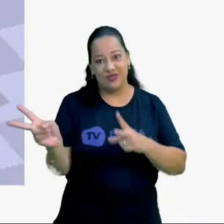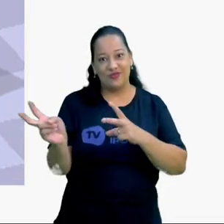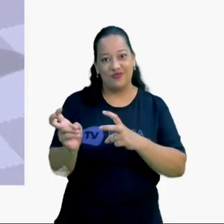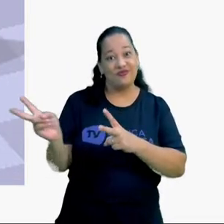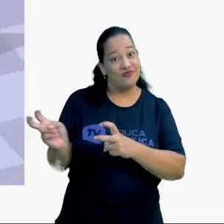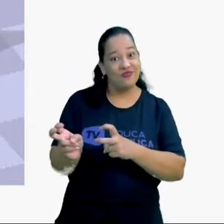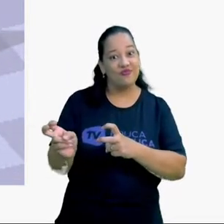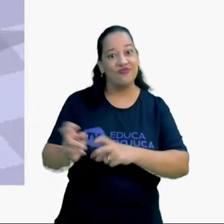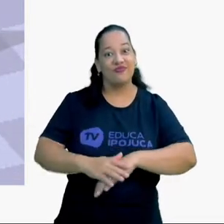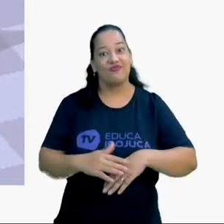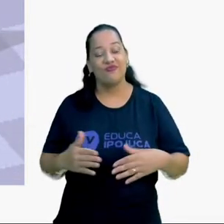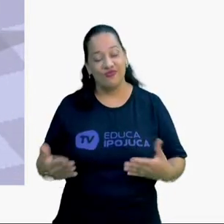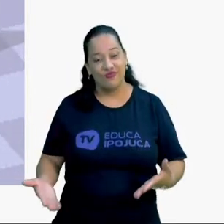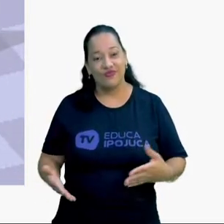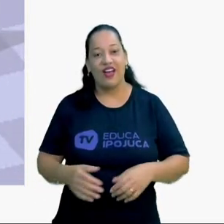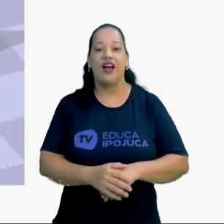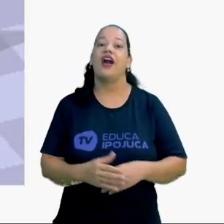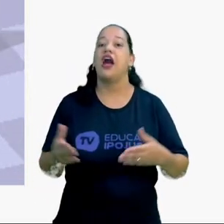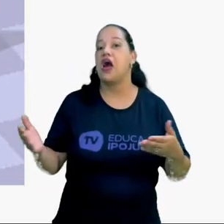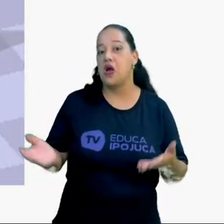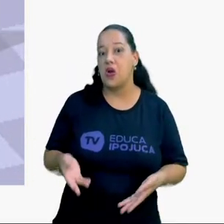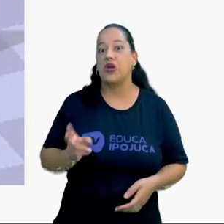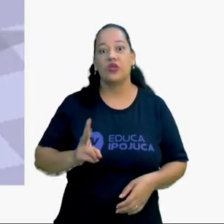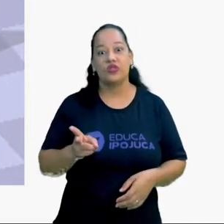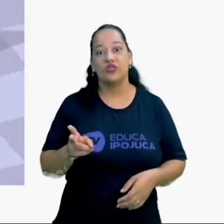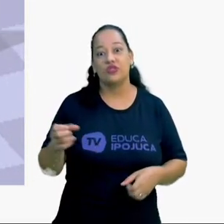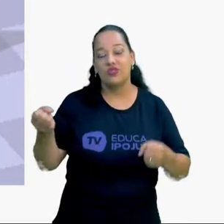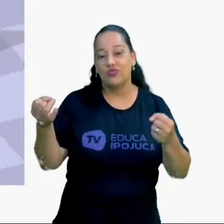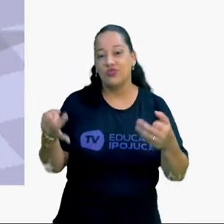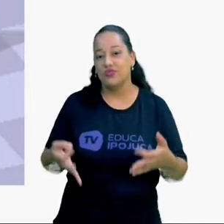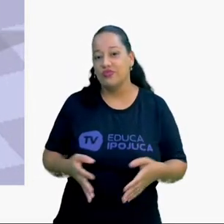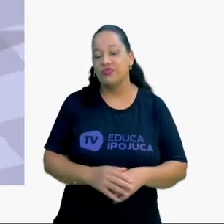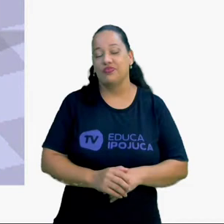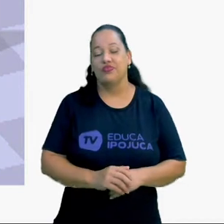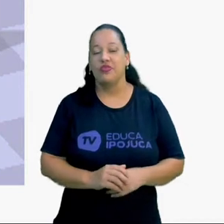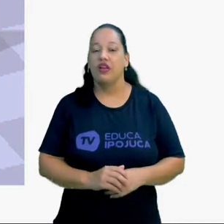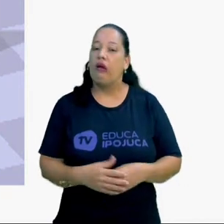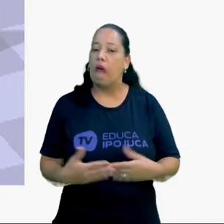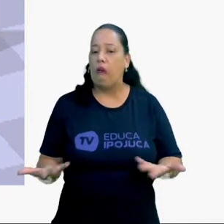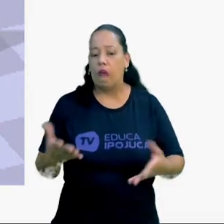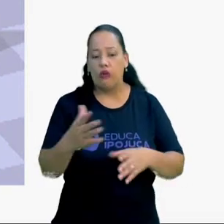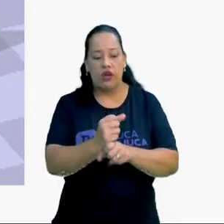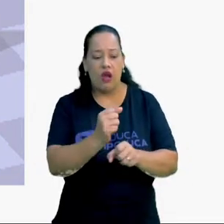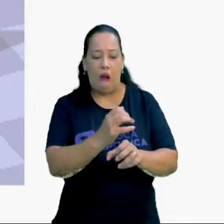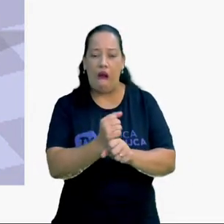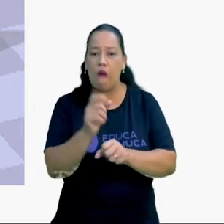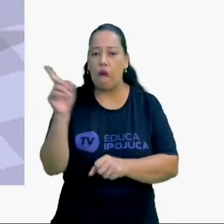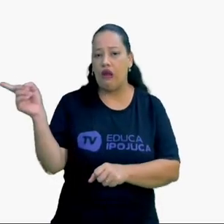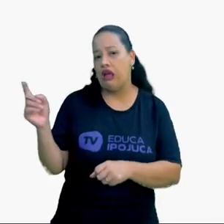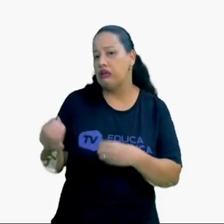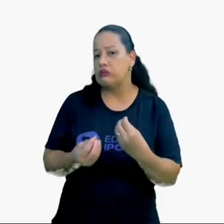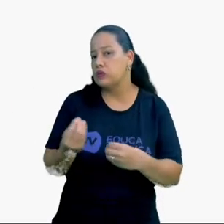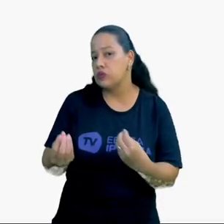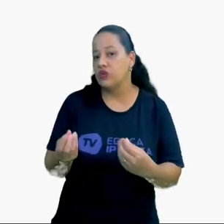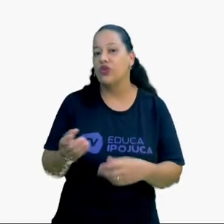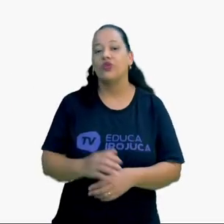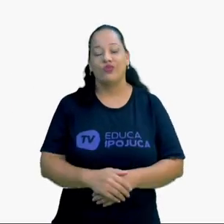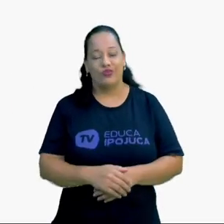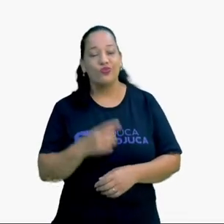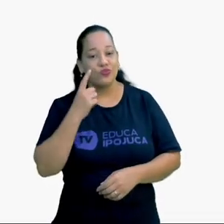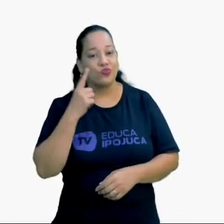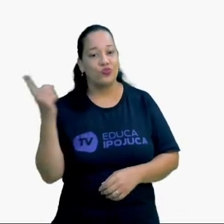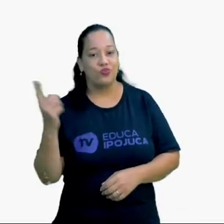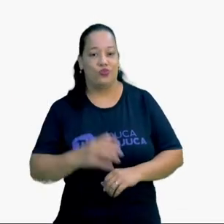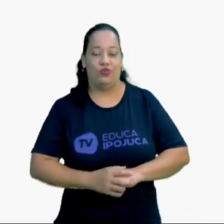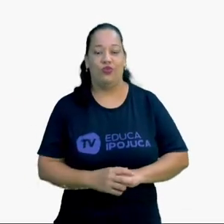agora? Então, vamos prosseguir. Como calcular agora o volume deste cilindro? Vamos lá.